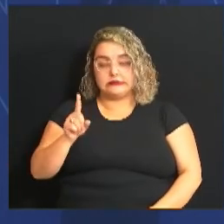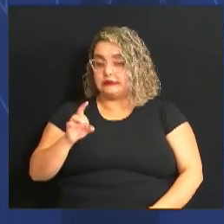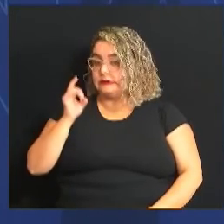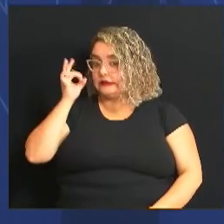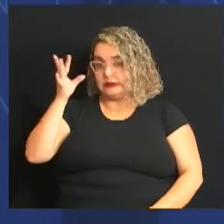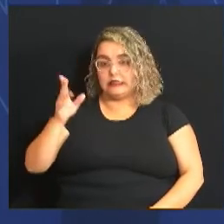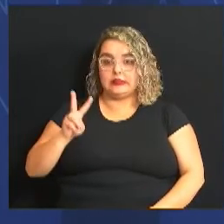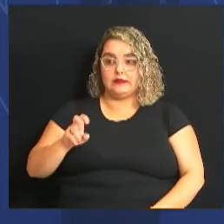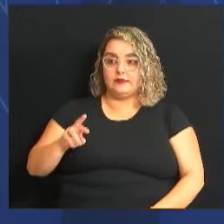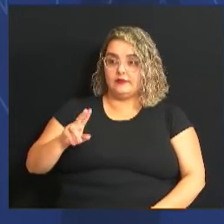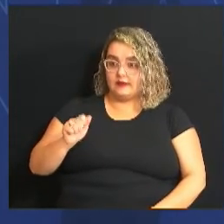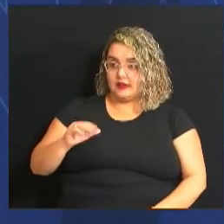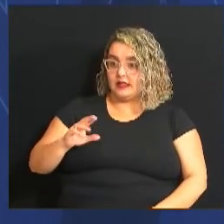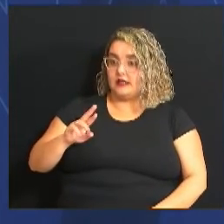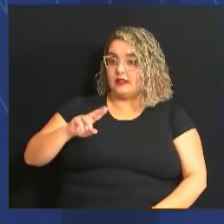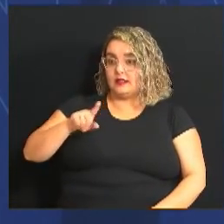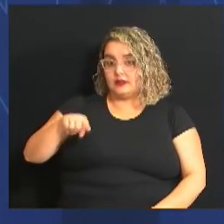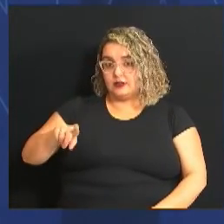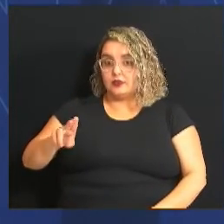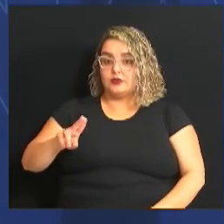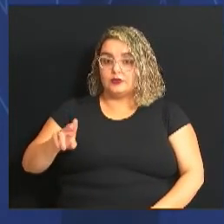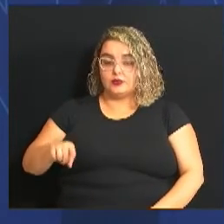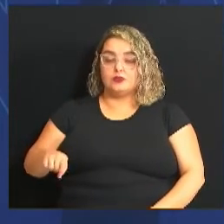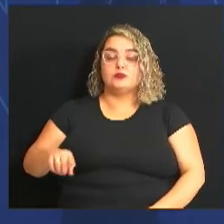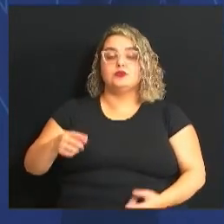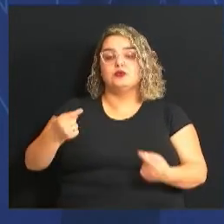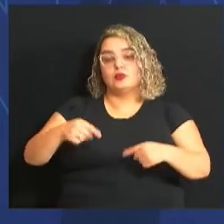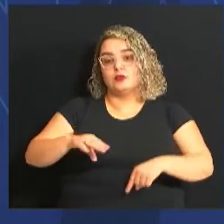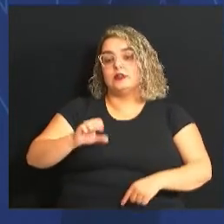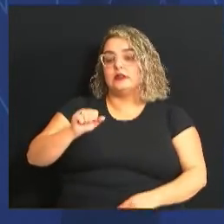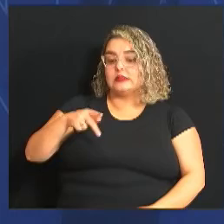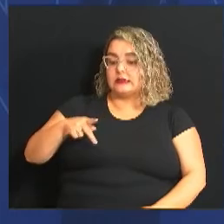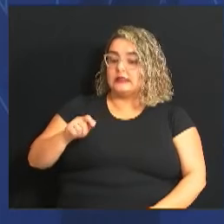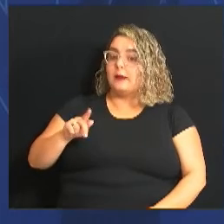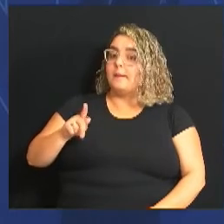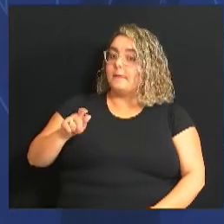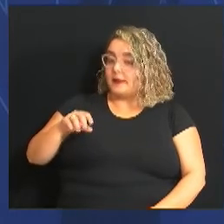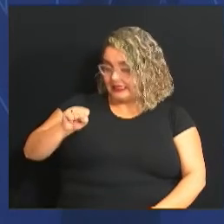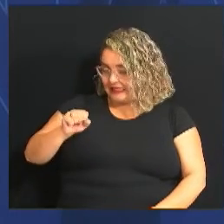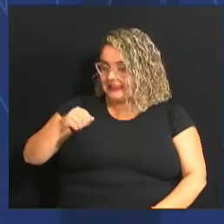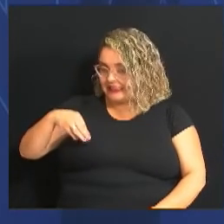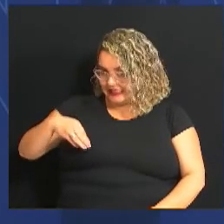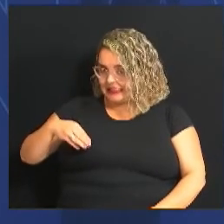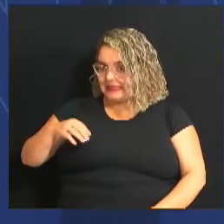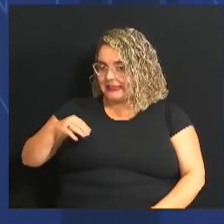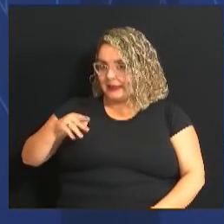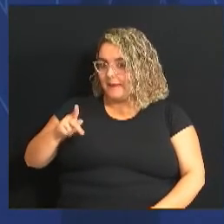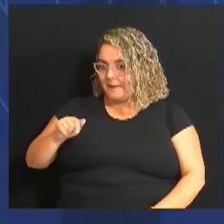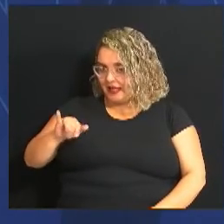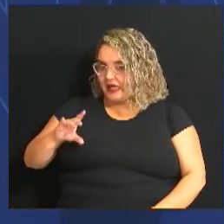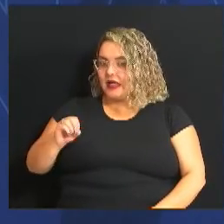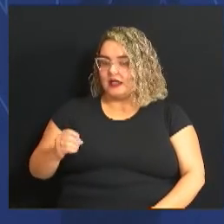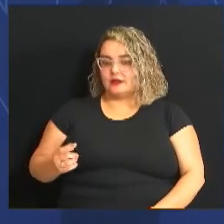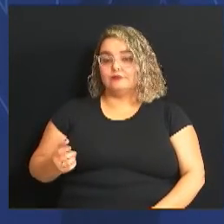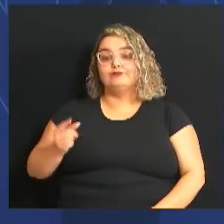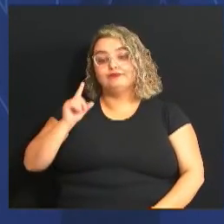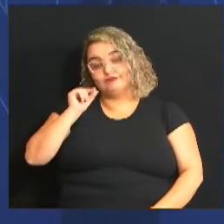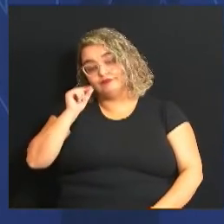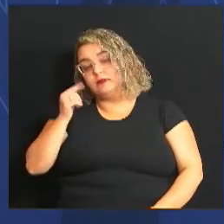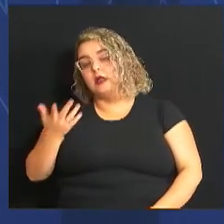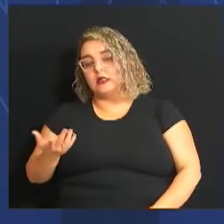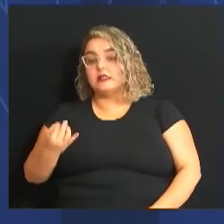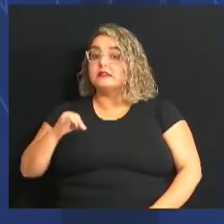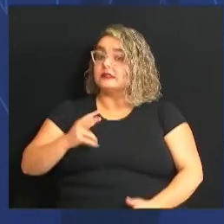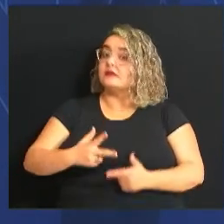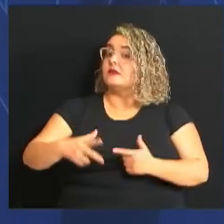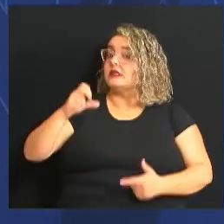Veracruz enfrentando o Sampaio Basquete, e para garantir essa sobrevivência, né, na Liga Nacional, se vencer a